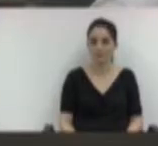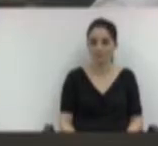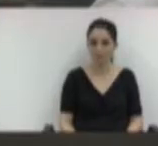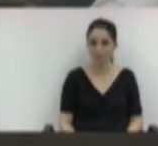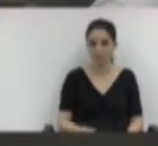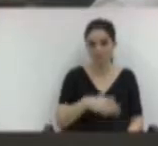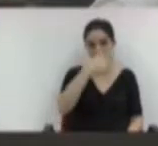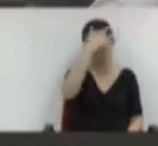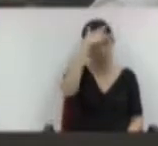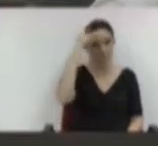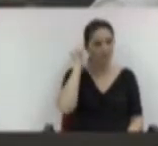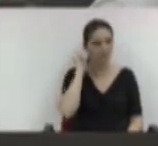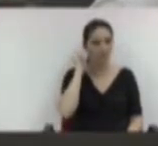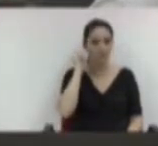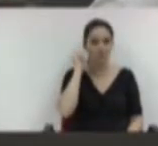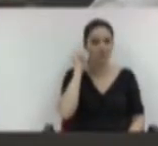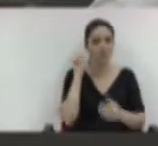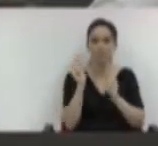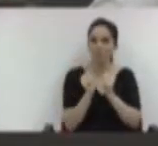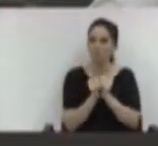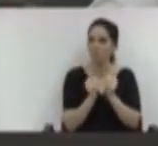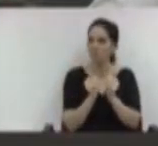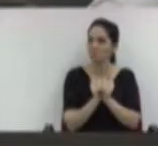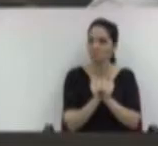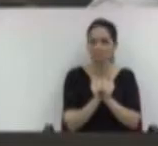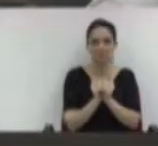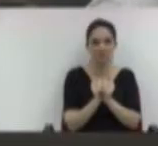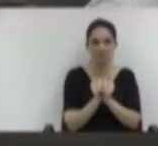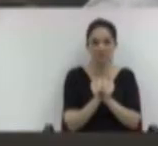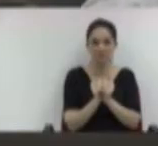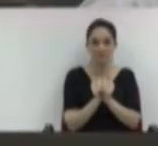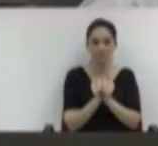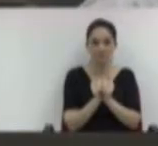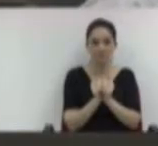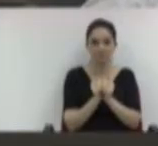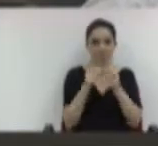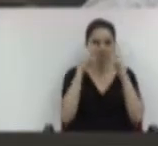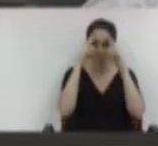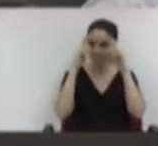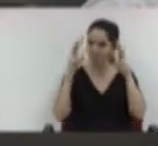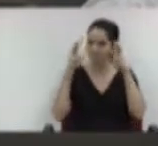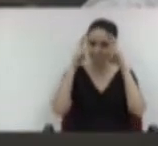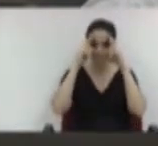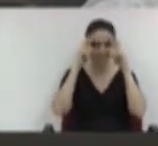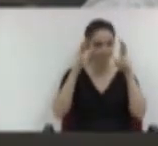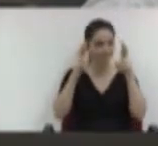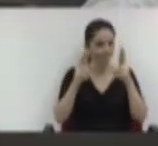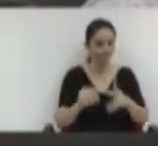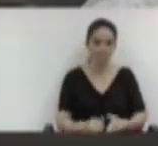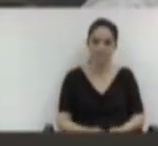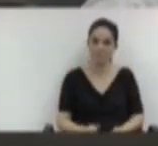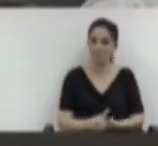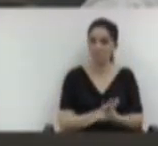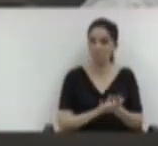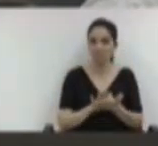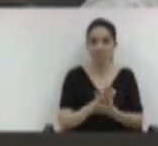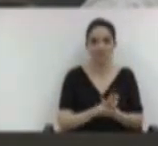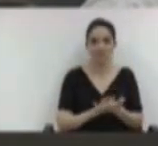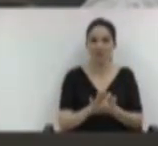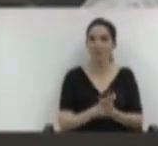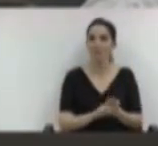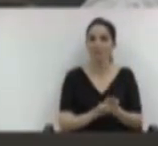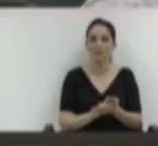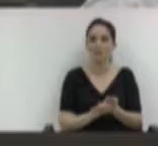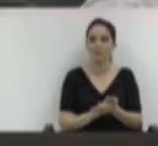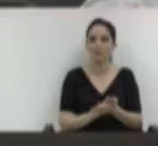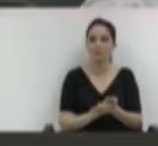comparecer, numa total falta de respeito à comissão de obras,